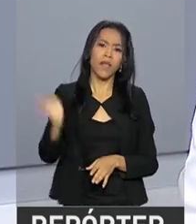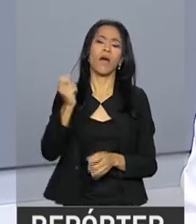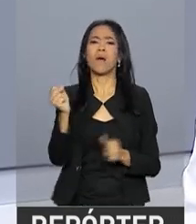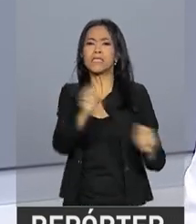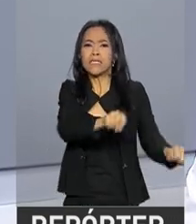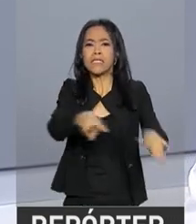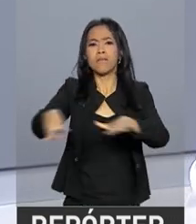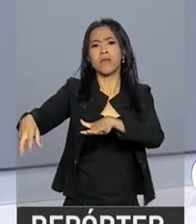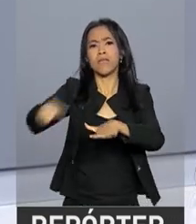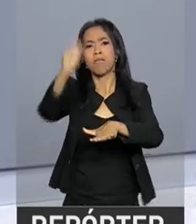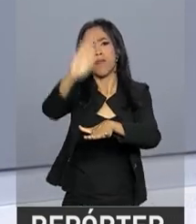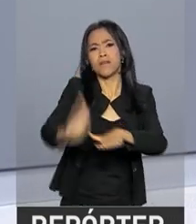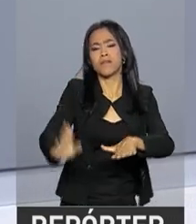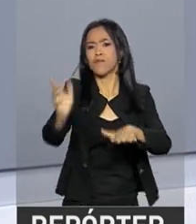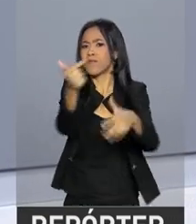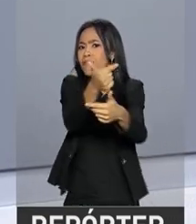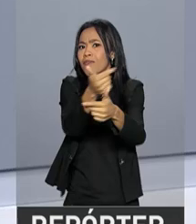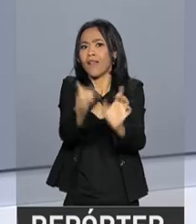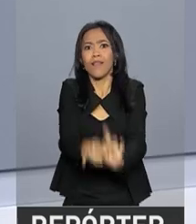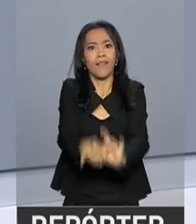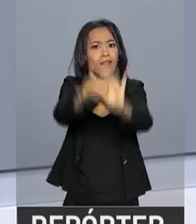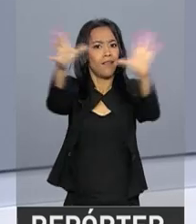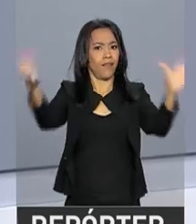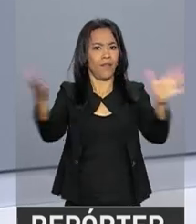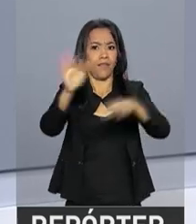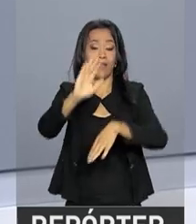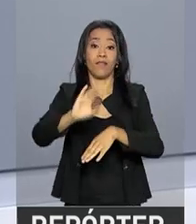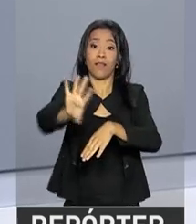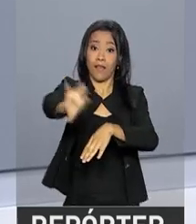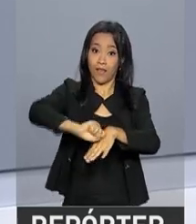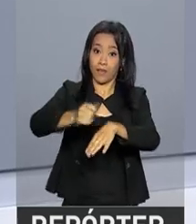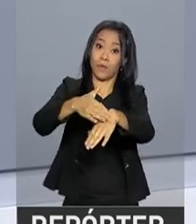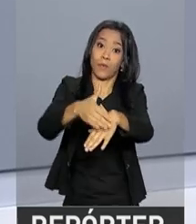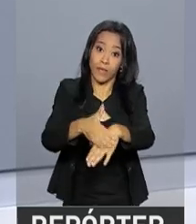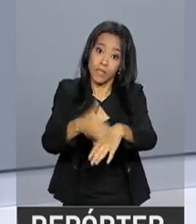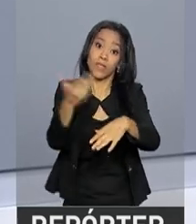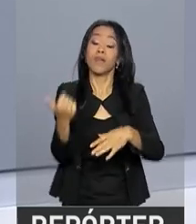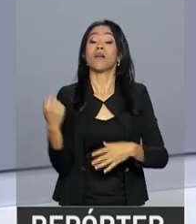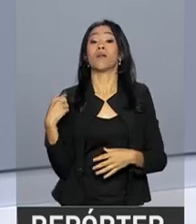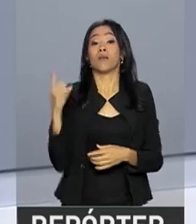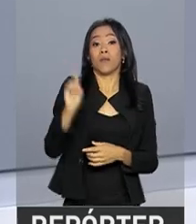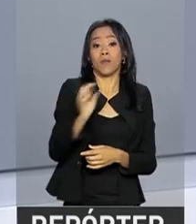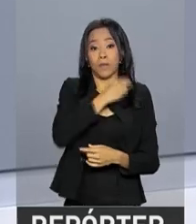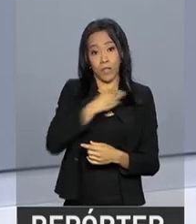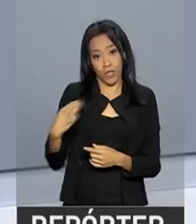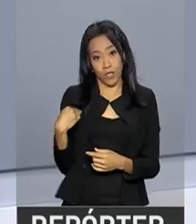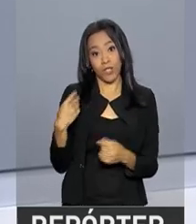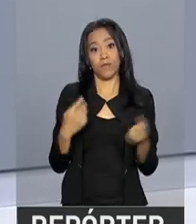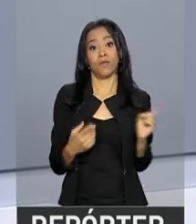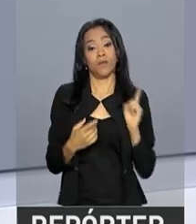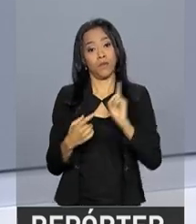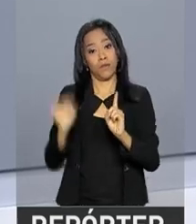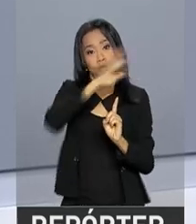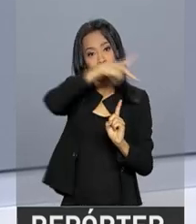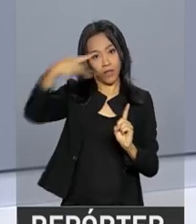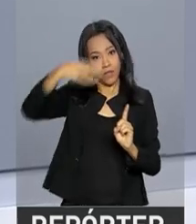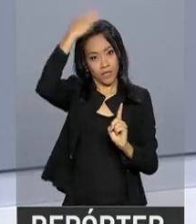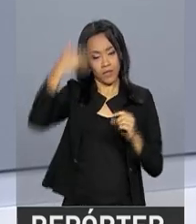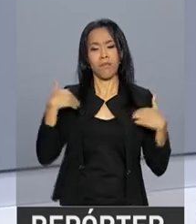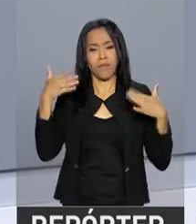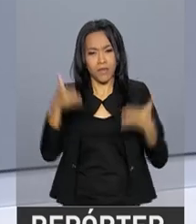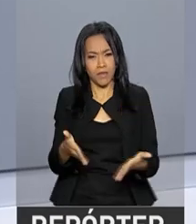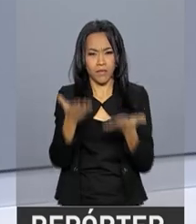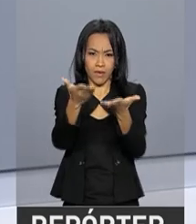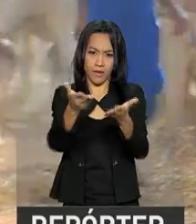da Febre Aftosa. O presidente Michel Temer e o ministro Blairo Maggi participaram do lançamento de um selo comemorativo dos